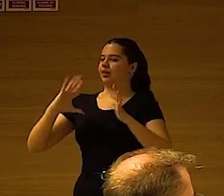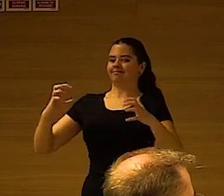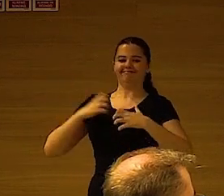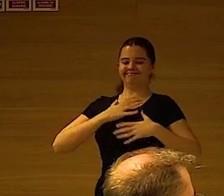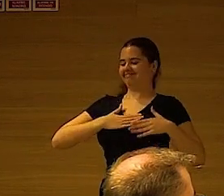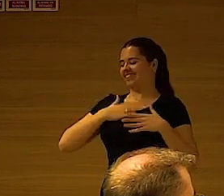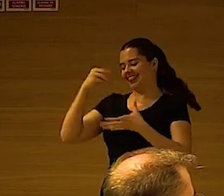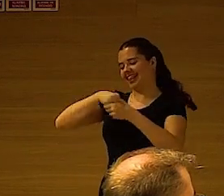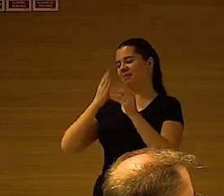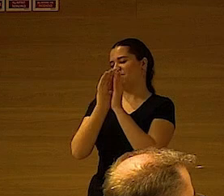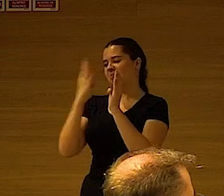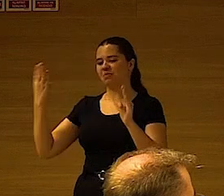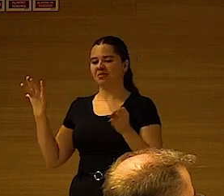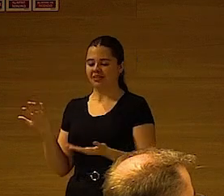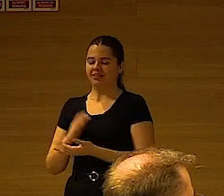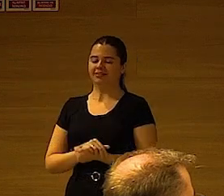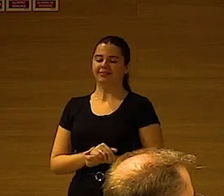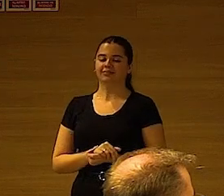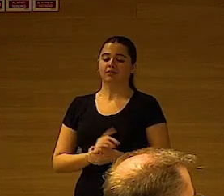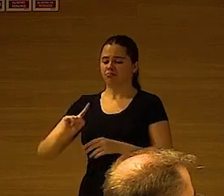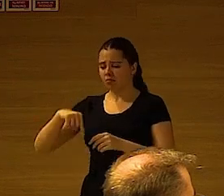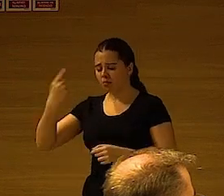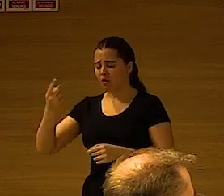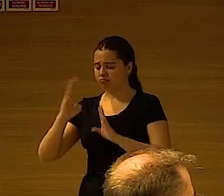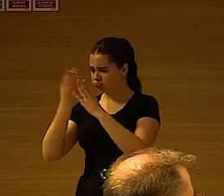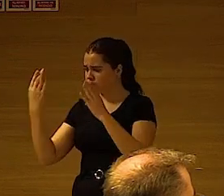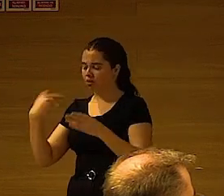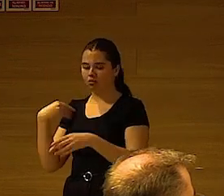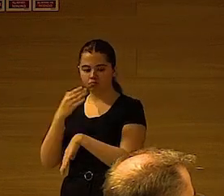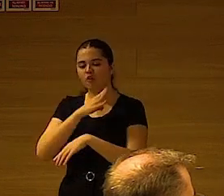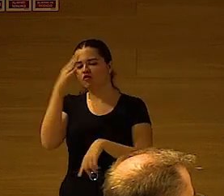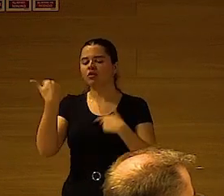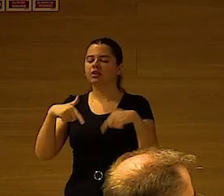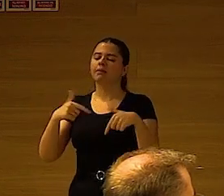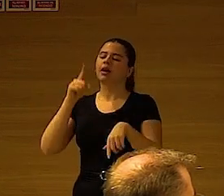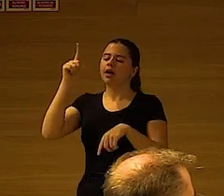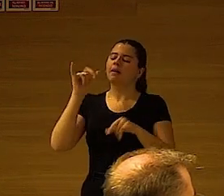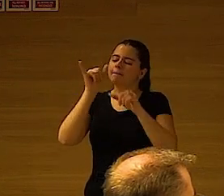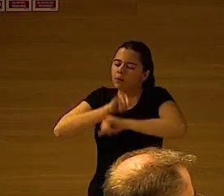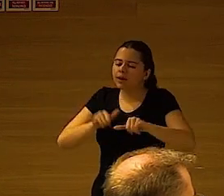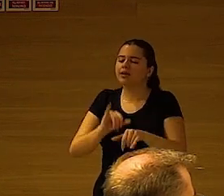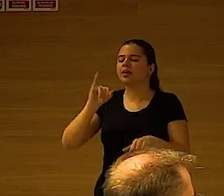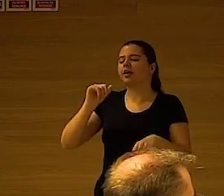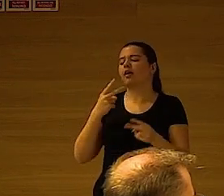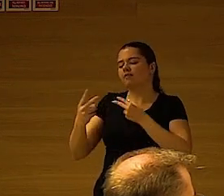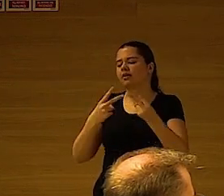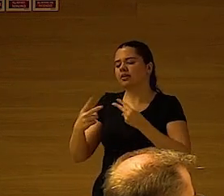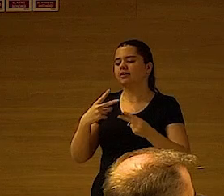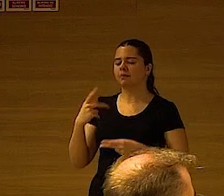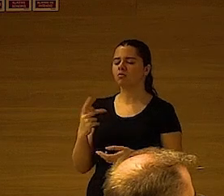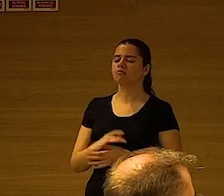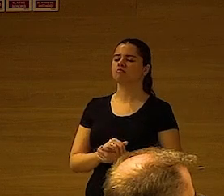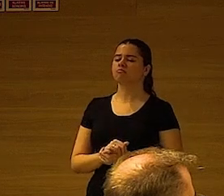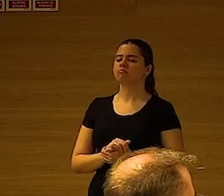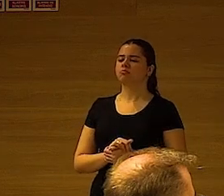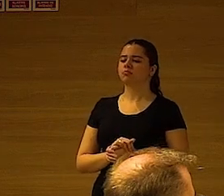diz, né, de biblioteca. E eu pedia tal. E aí, depois dali, eu fui trabalhar numa agência de propaganda na Avenida Paulista, na